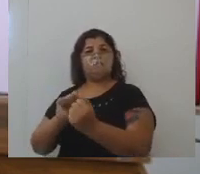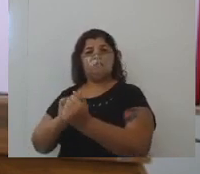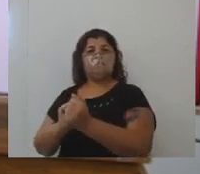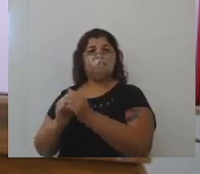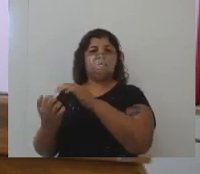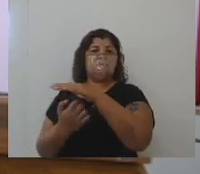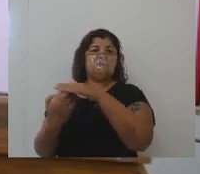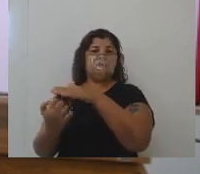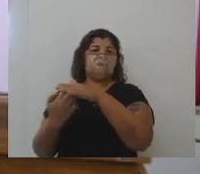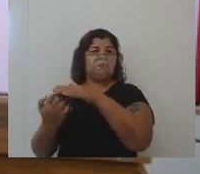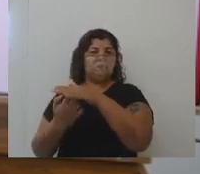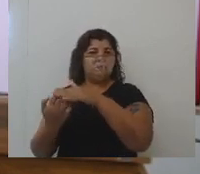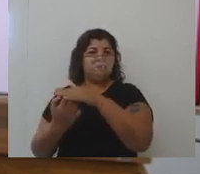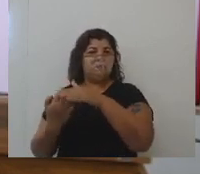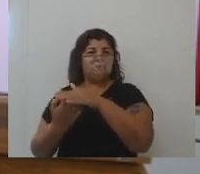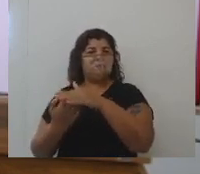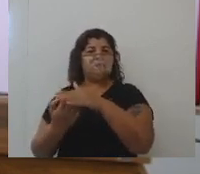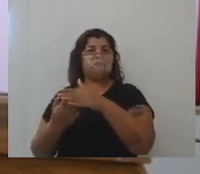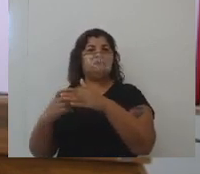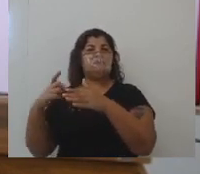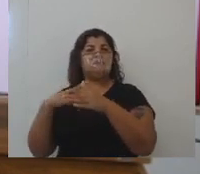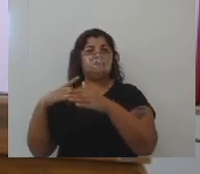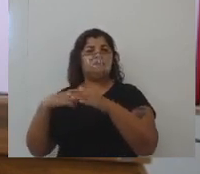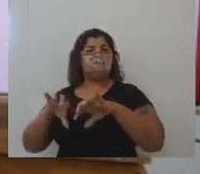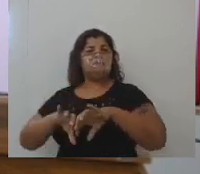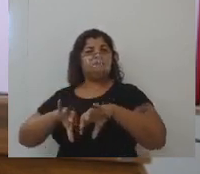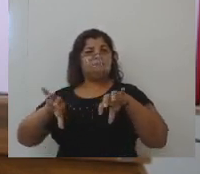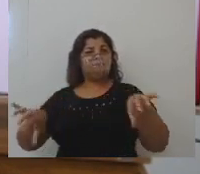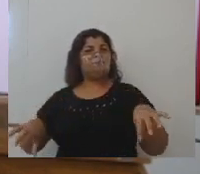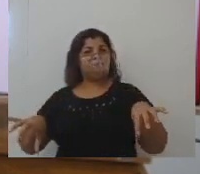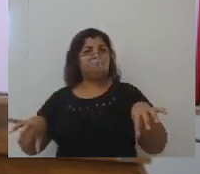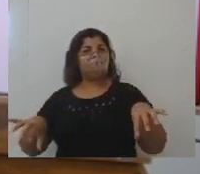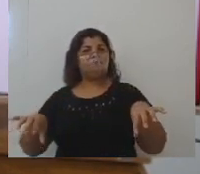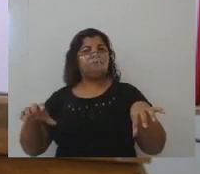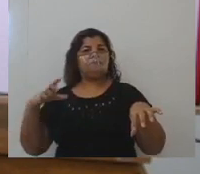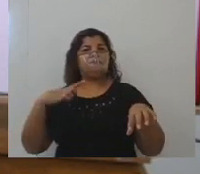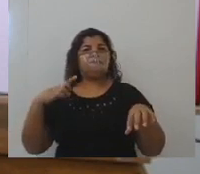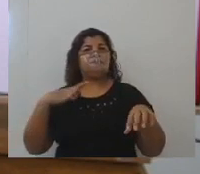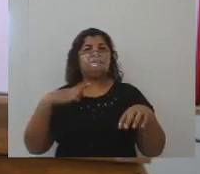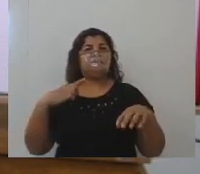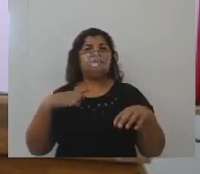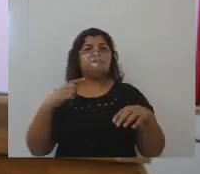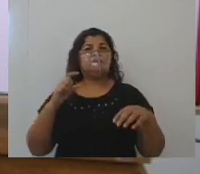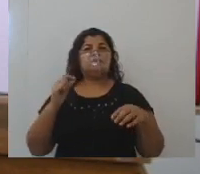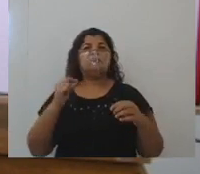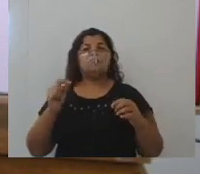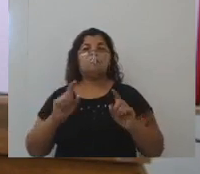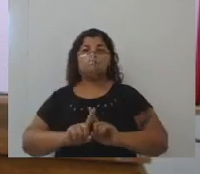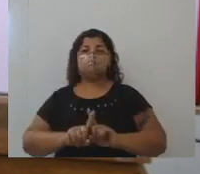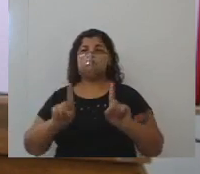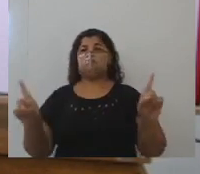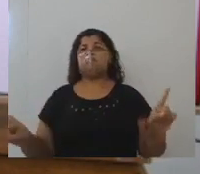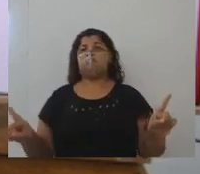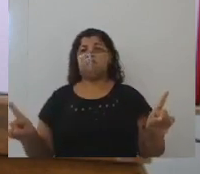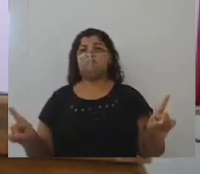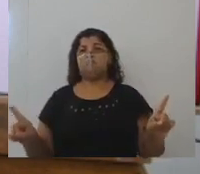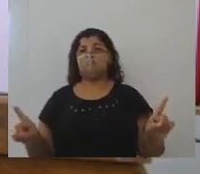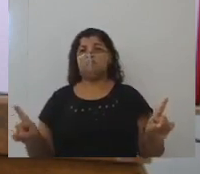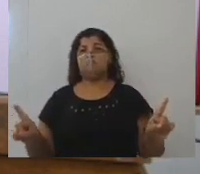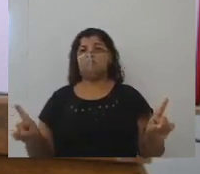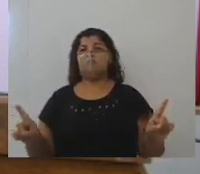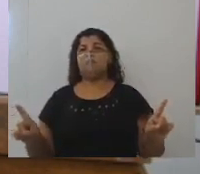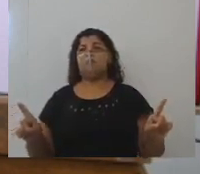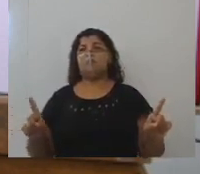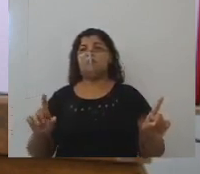empresa, certo? Eles são completamente diferentes e eles estão completamente distantes, tá certo? E aí eu volto para